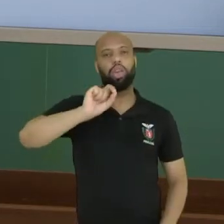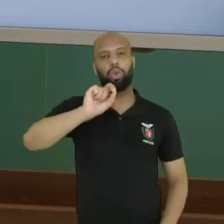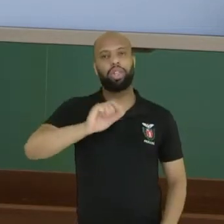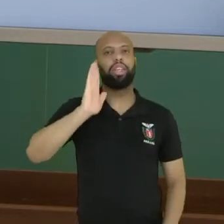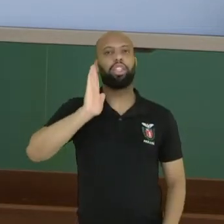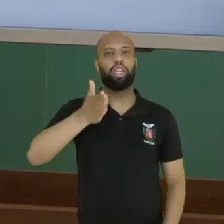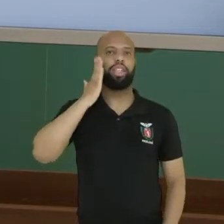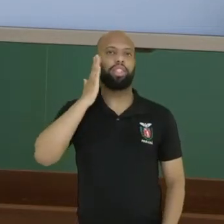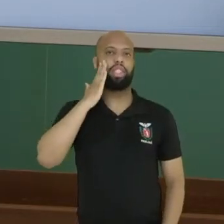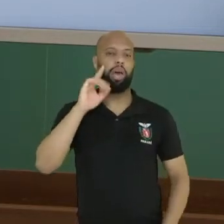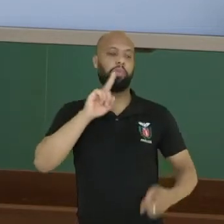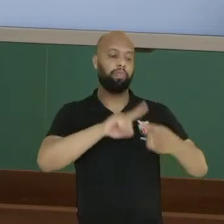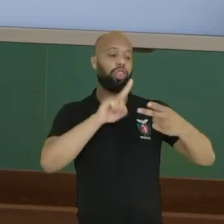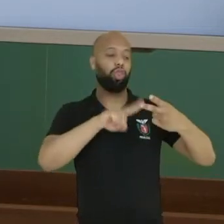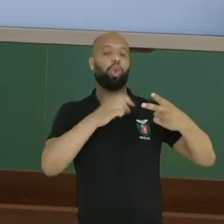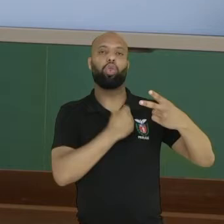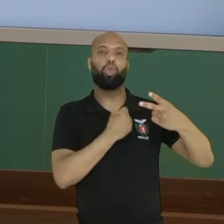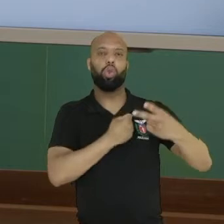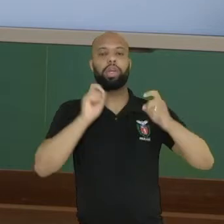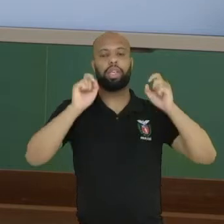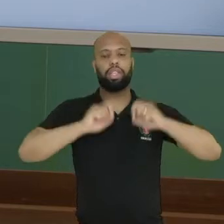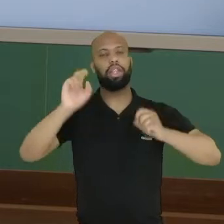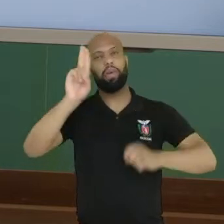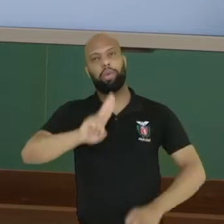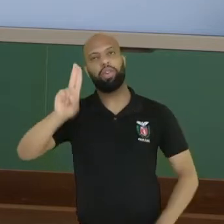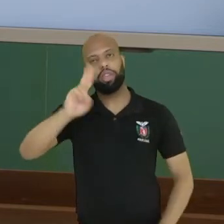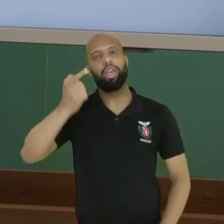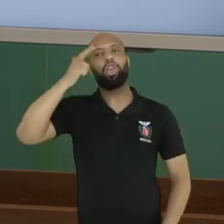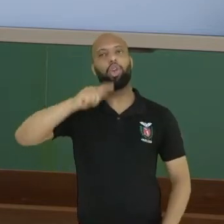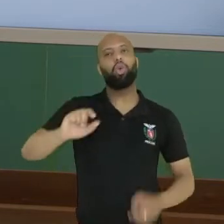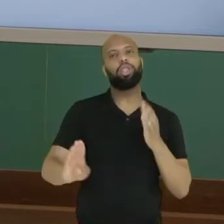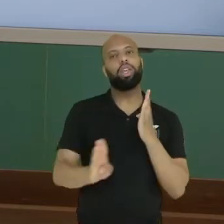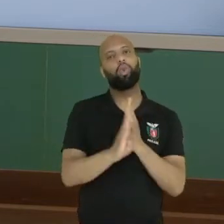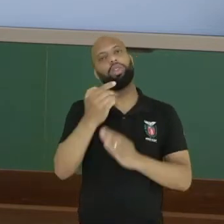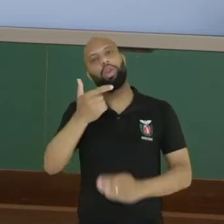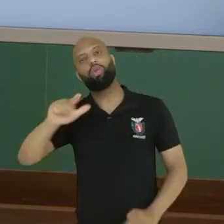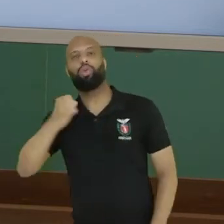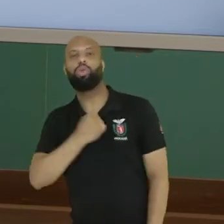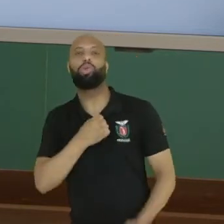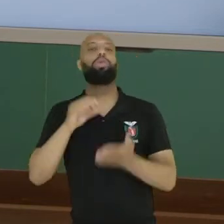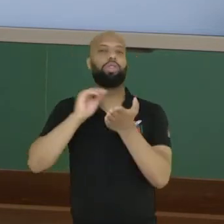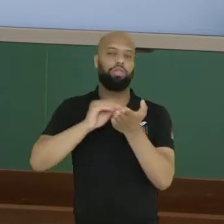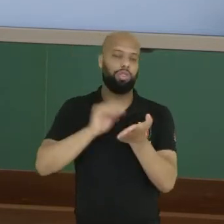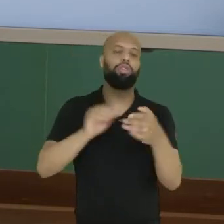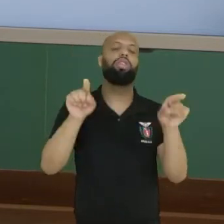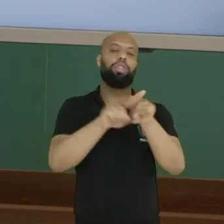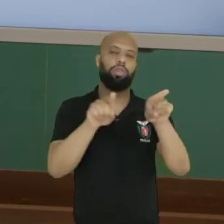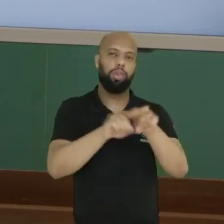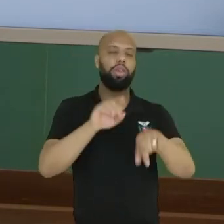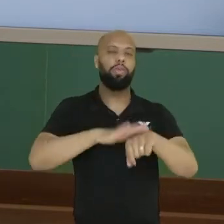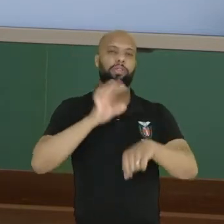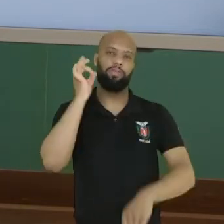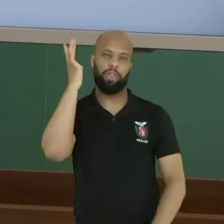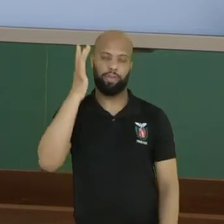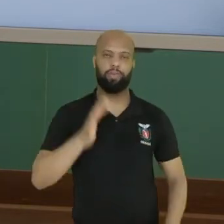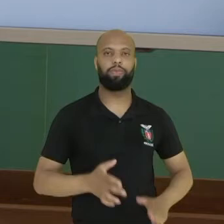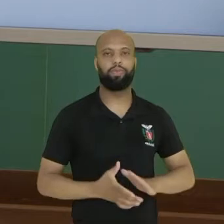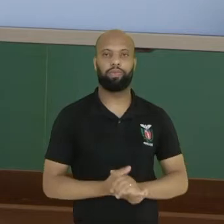conhecendo 2 coeficientes que podem ser utilizados lá no balanceamento das tentativas, facilitando o trabalho.